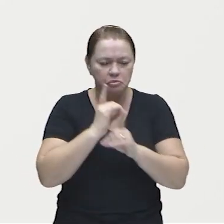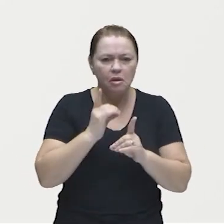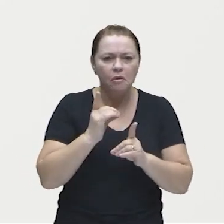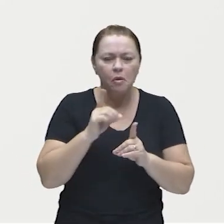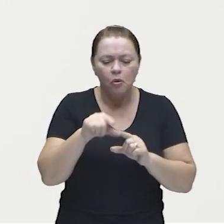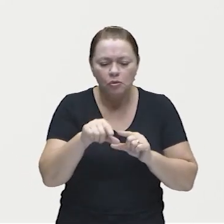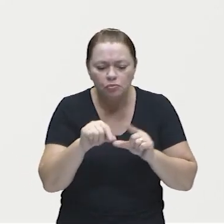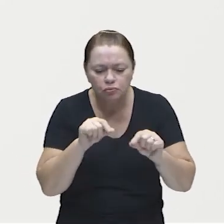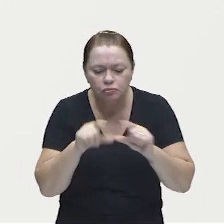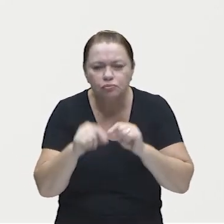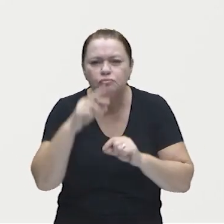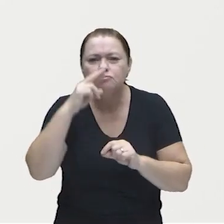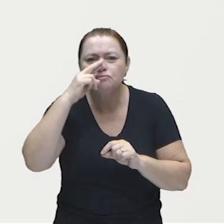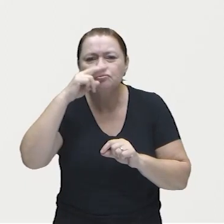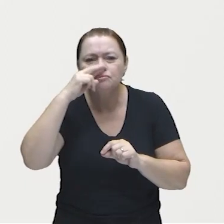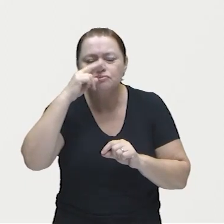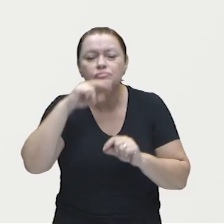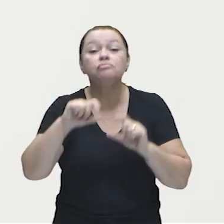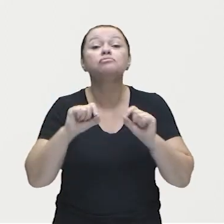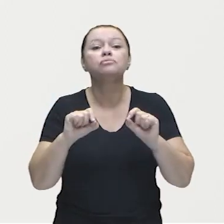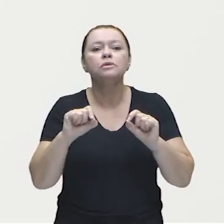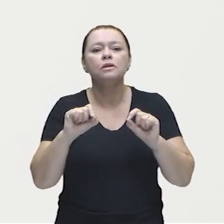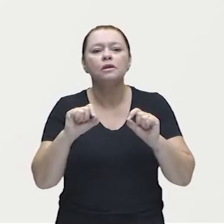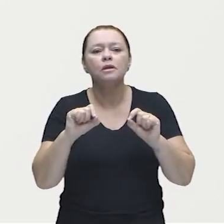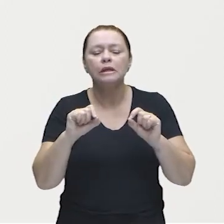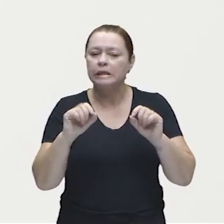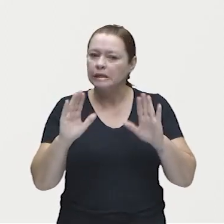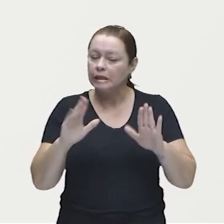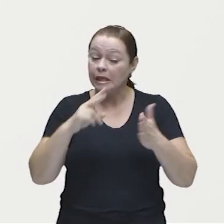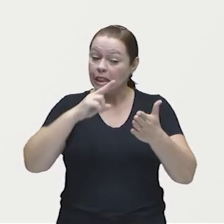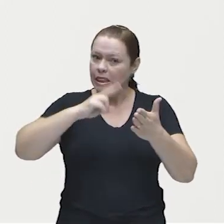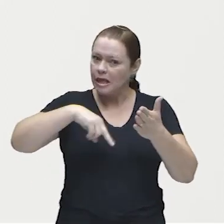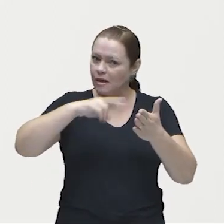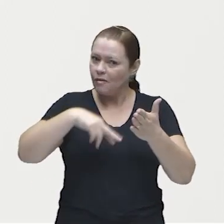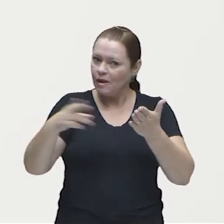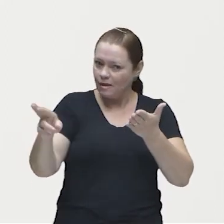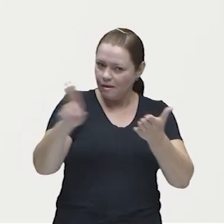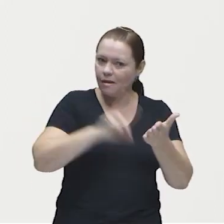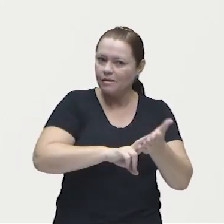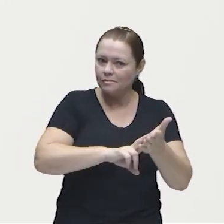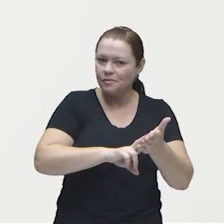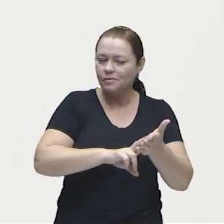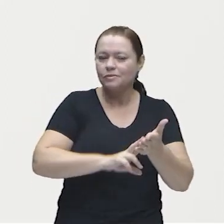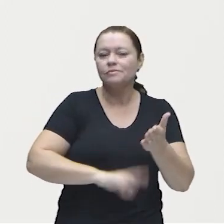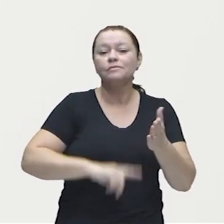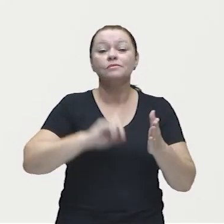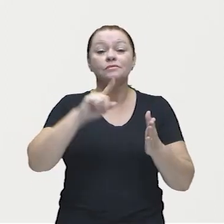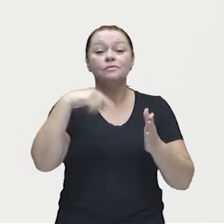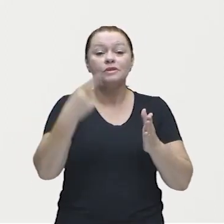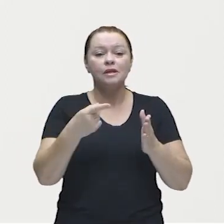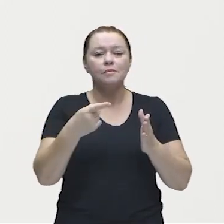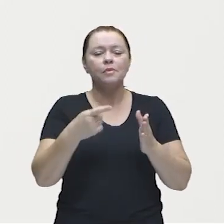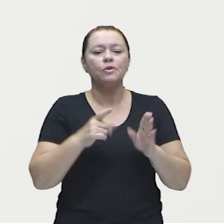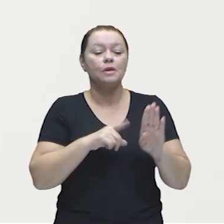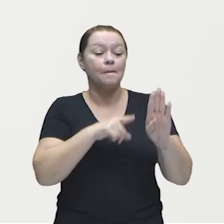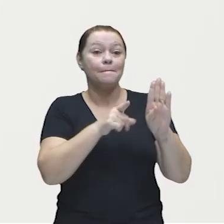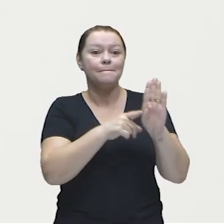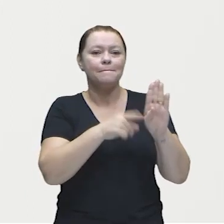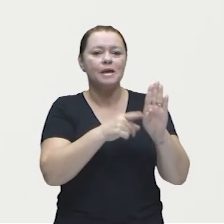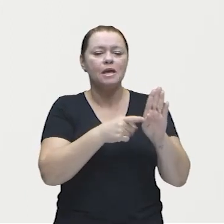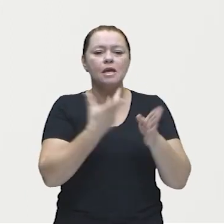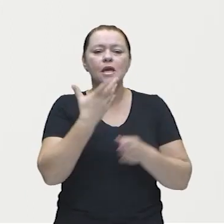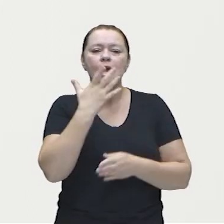pequenos roedores. O que é? Você vai ler e responder. Depois, uma das cores usadas